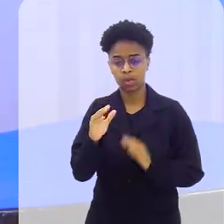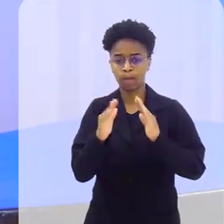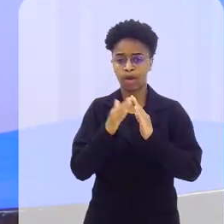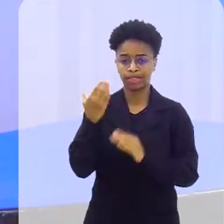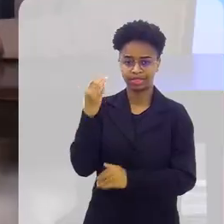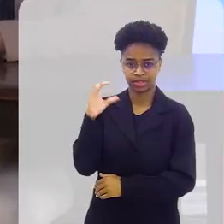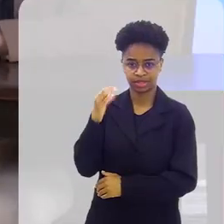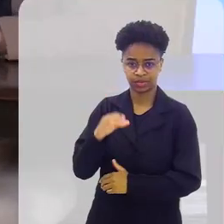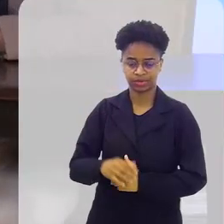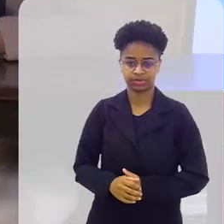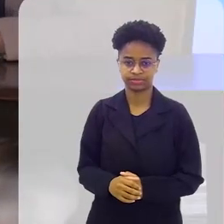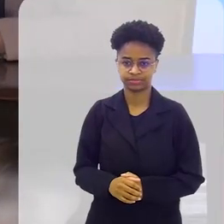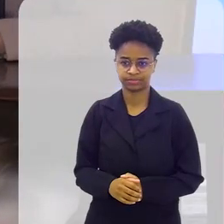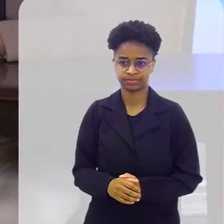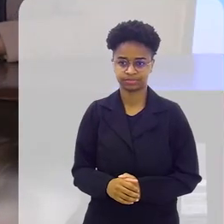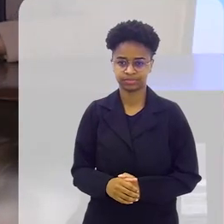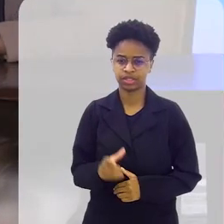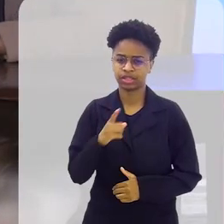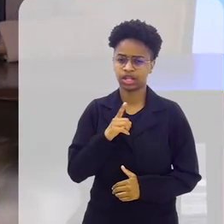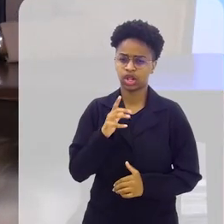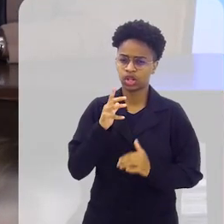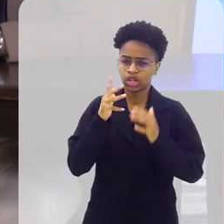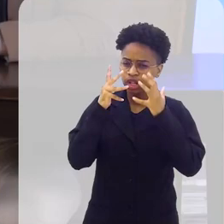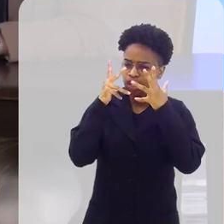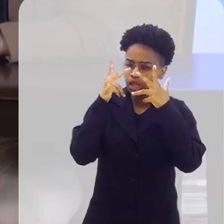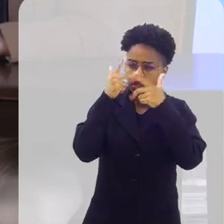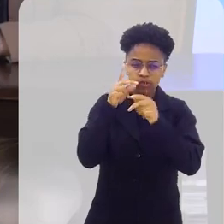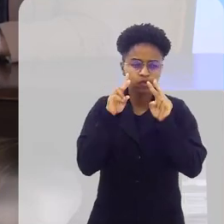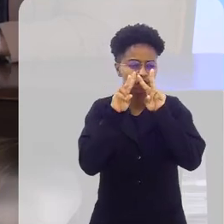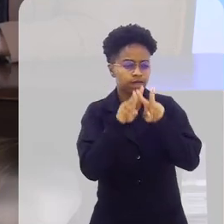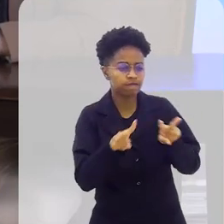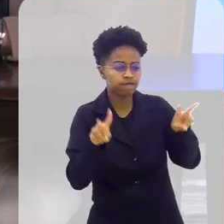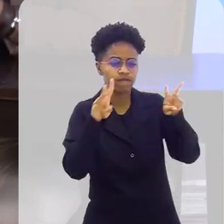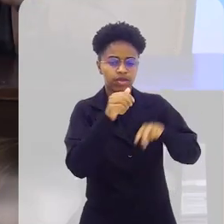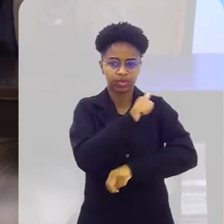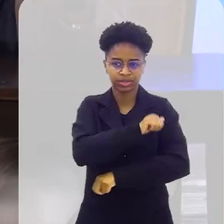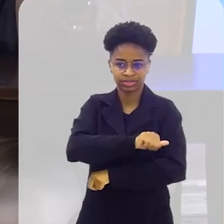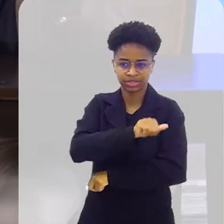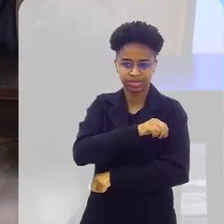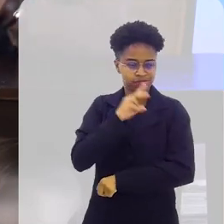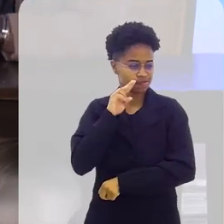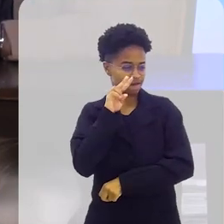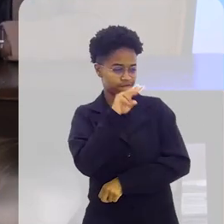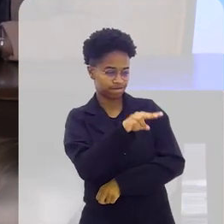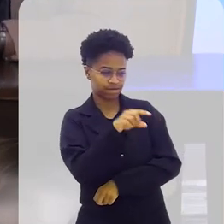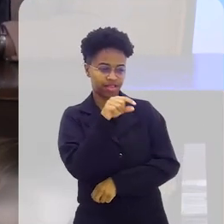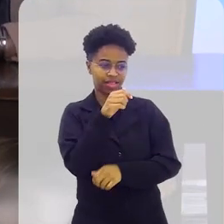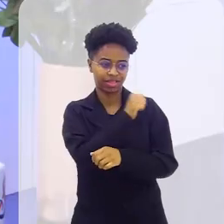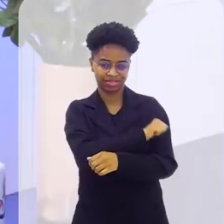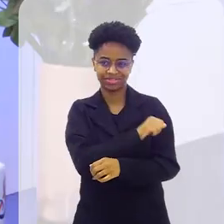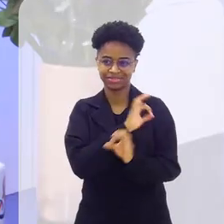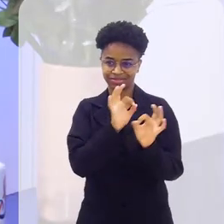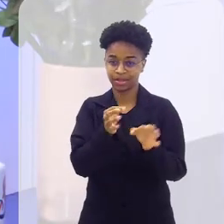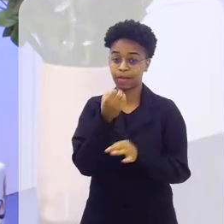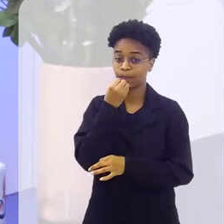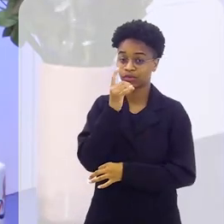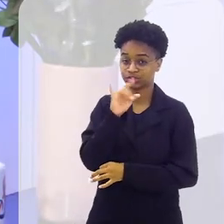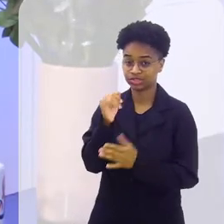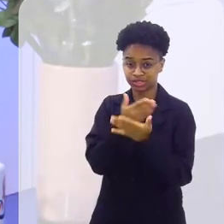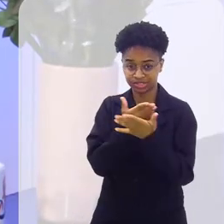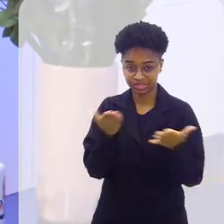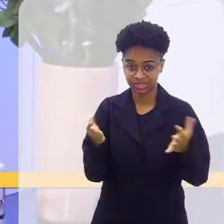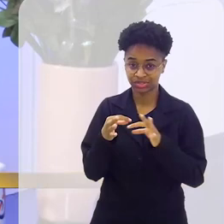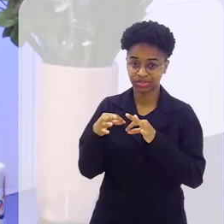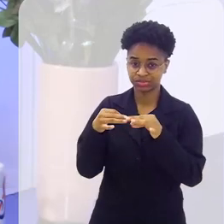mora em Niterói. Tem a melhor paisagem do Rio de Janeiro, né, filho? Você olha de lá para cá, né? Bom dia, Júlio. Bom dia,